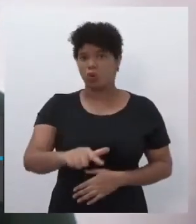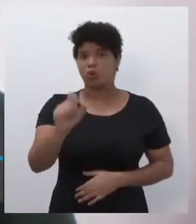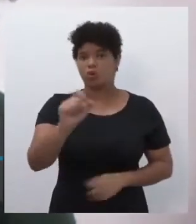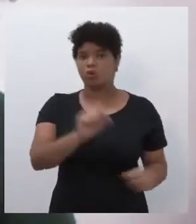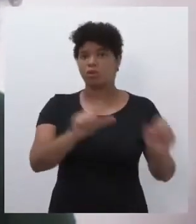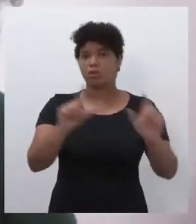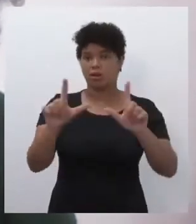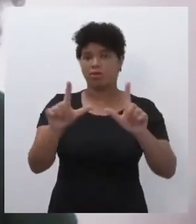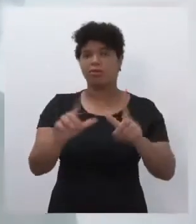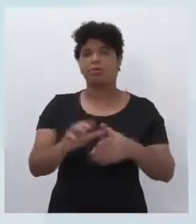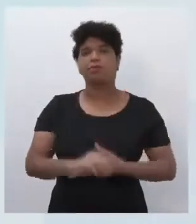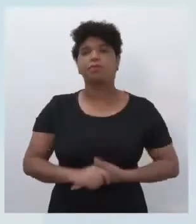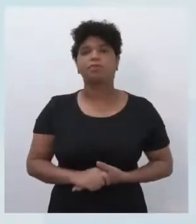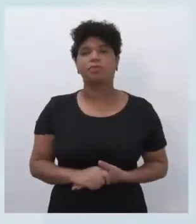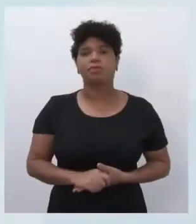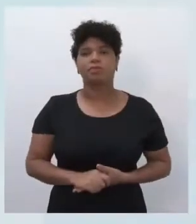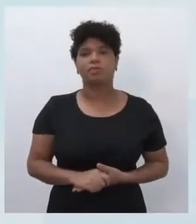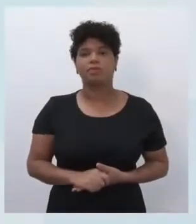por favor.